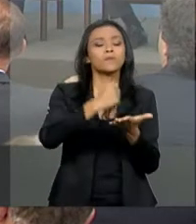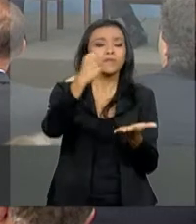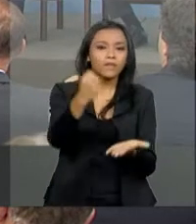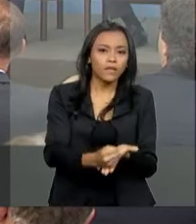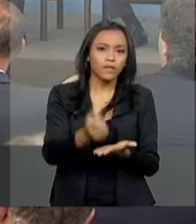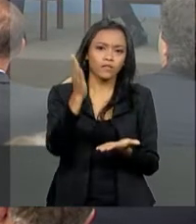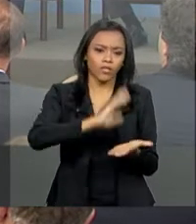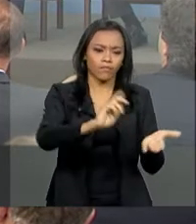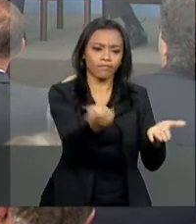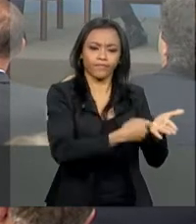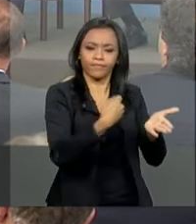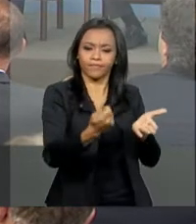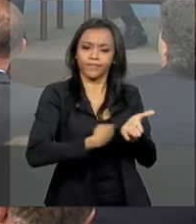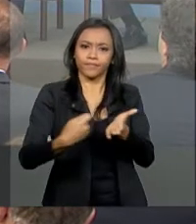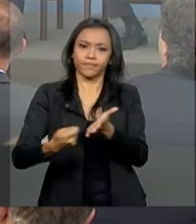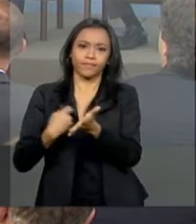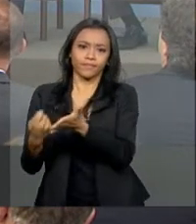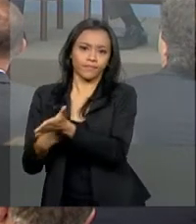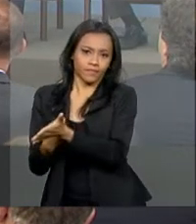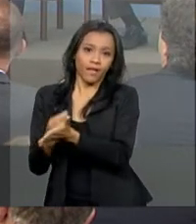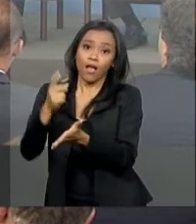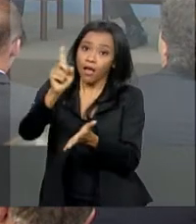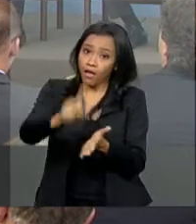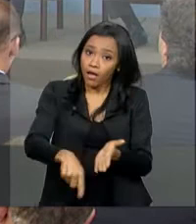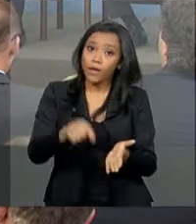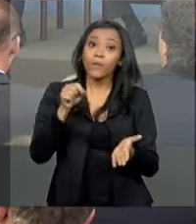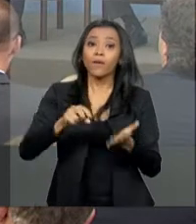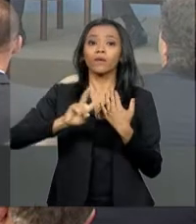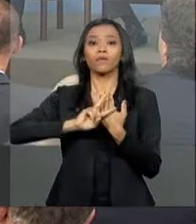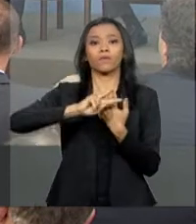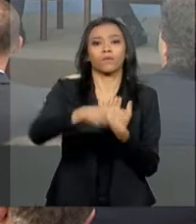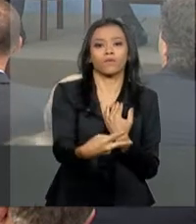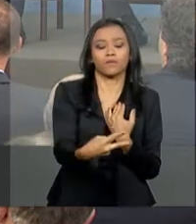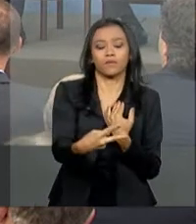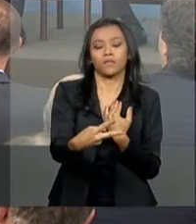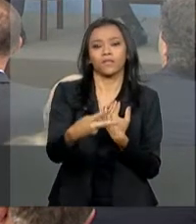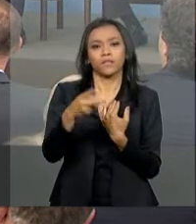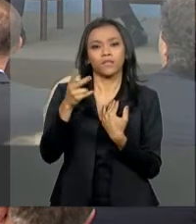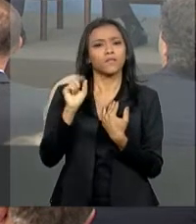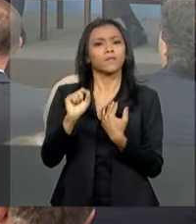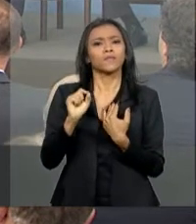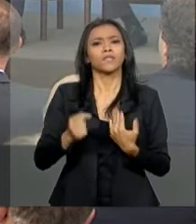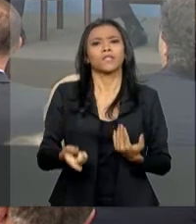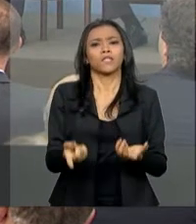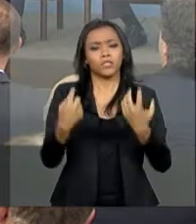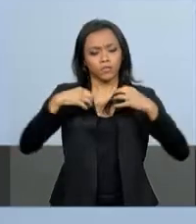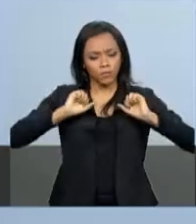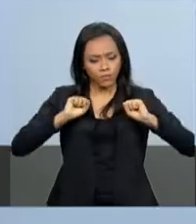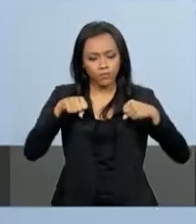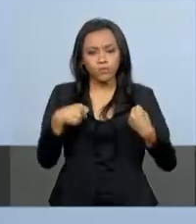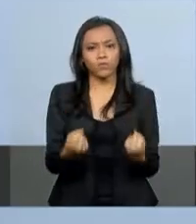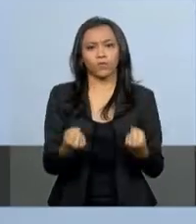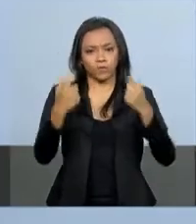os frutos do que foi na verdade um verdadeiro esforço de racionalização